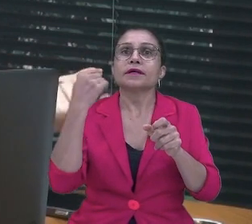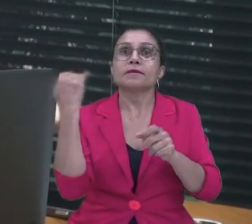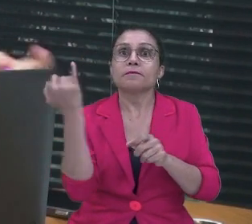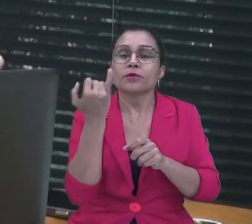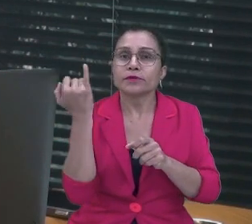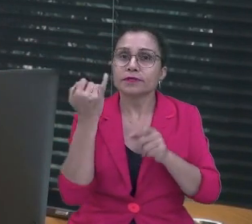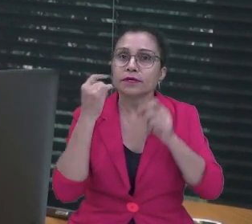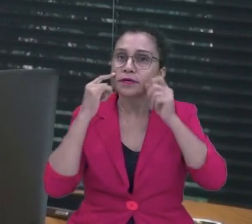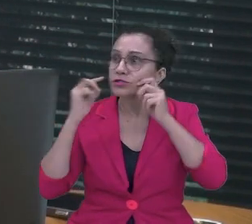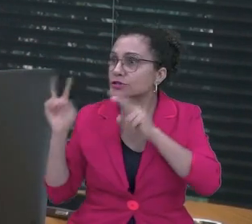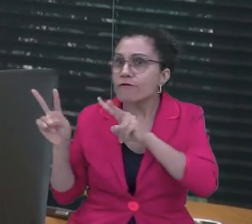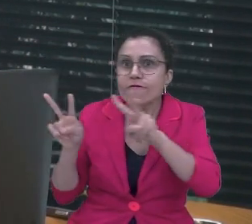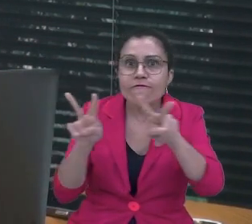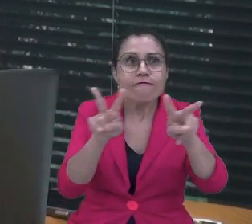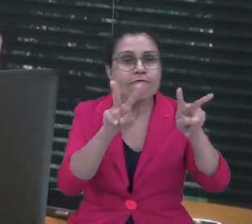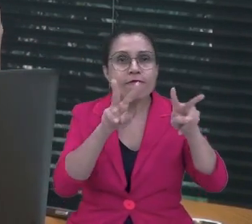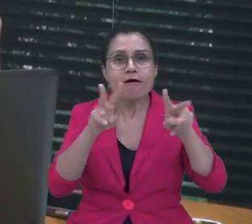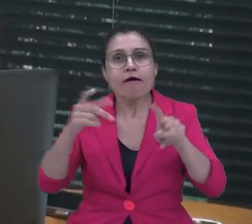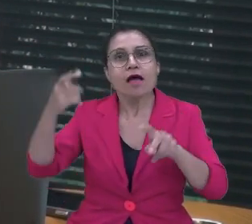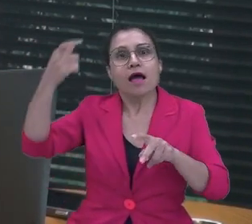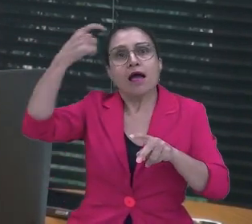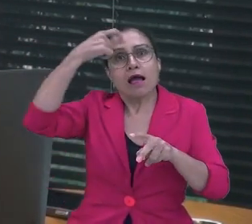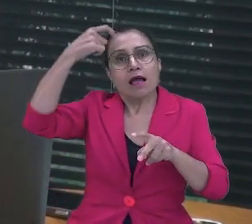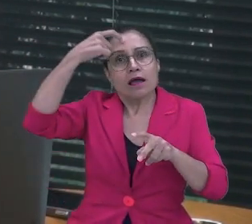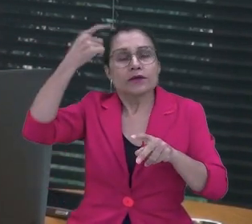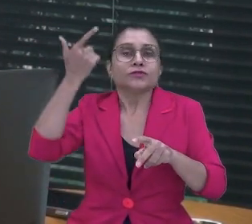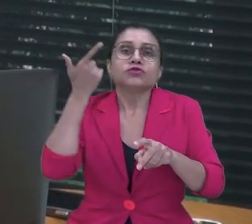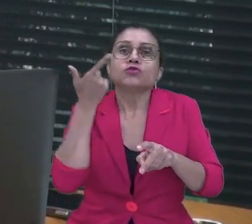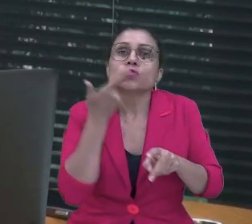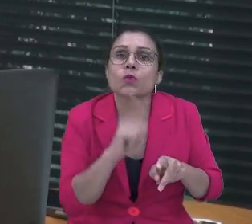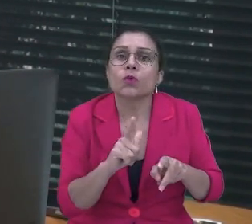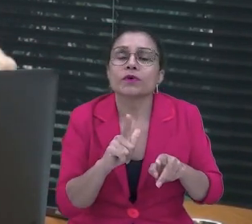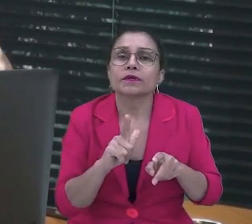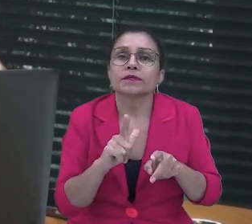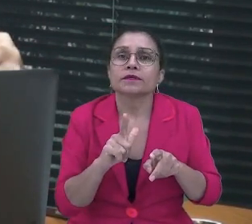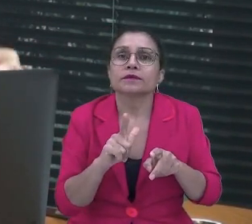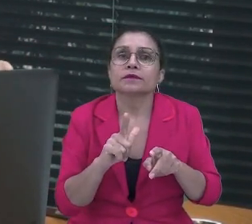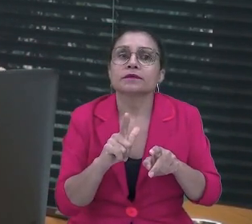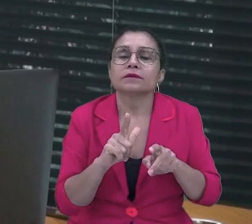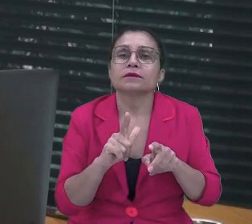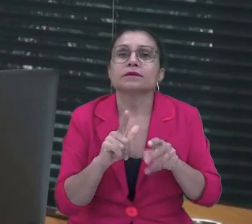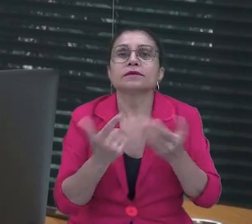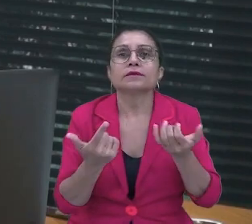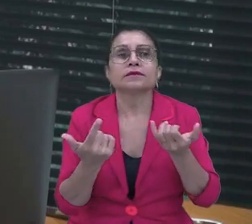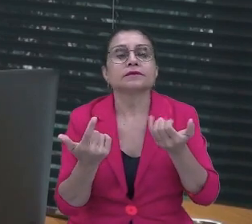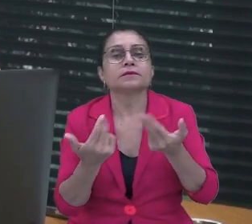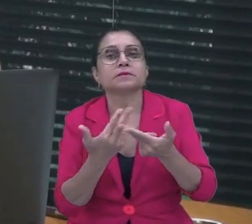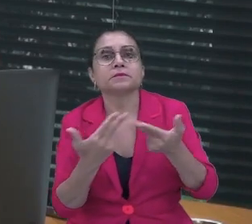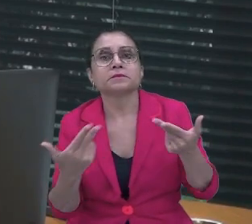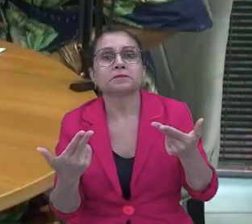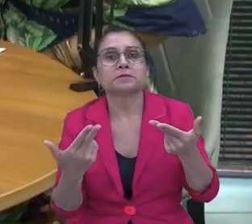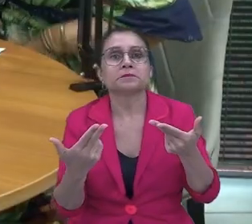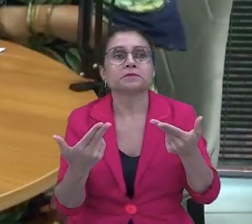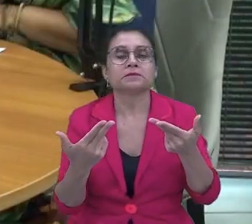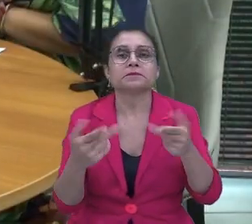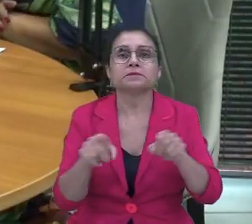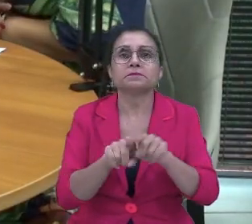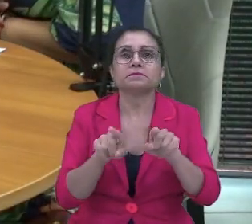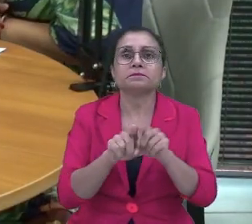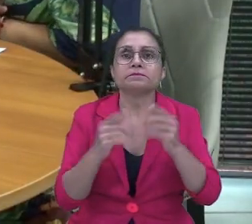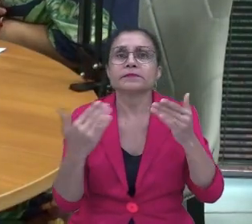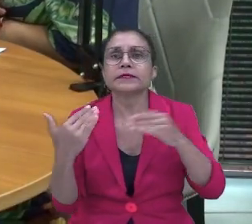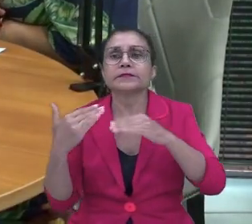olhar para termos consciência das conquistas, mas paralelo a isso, eu vejo ainda, nós vemos